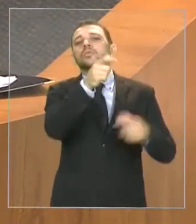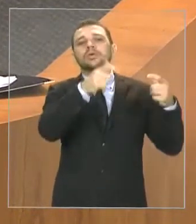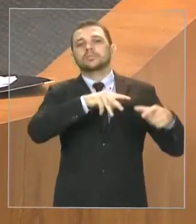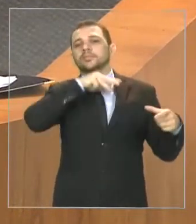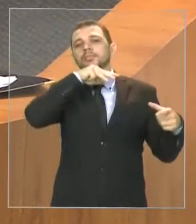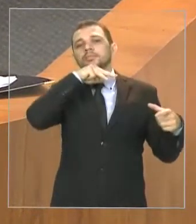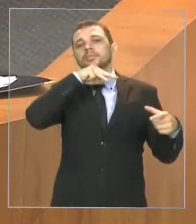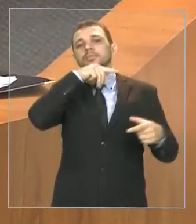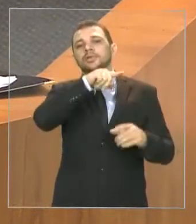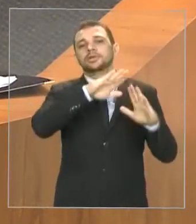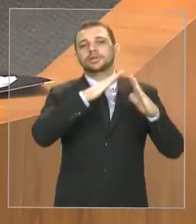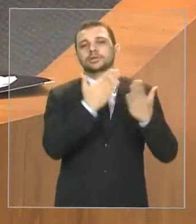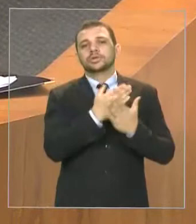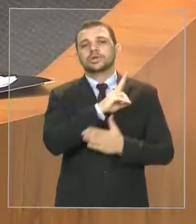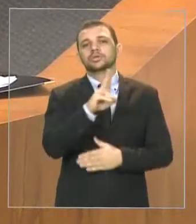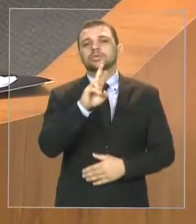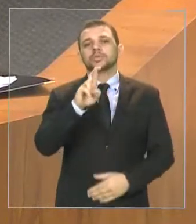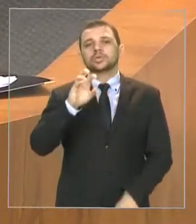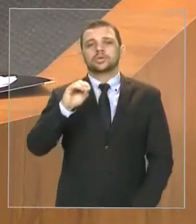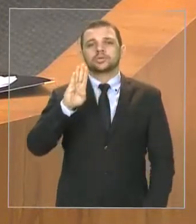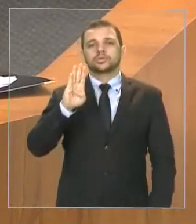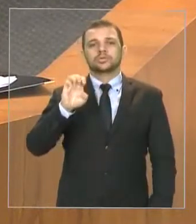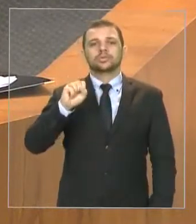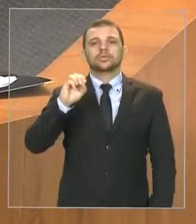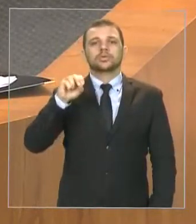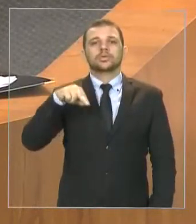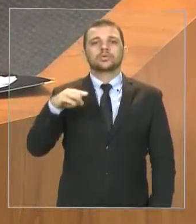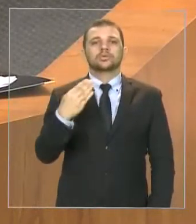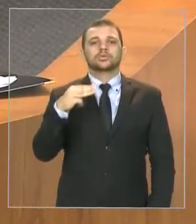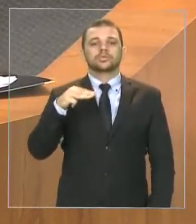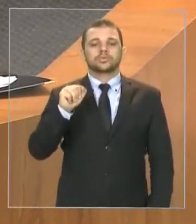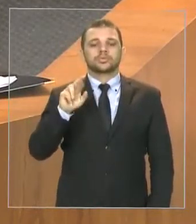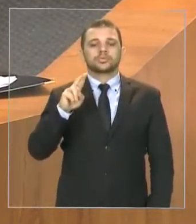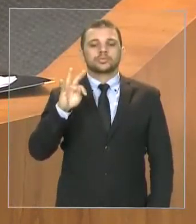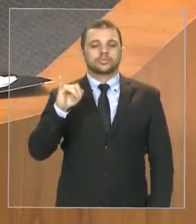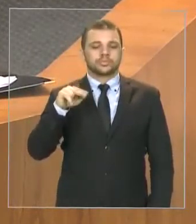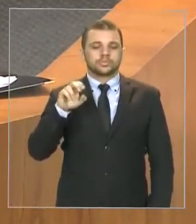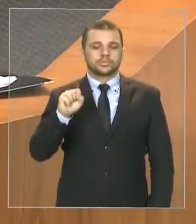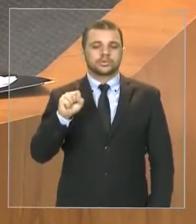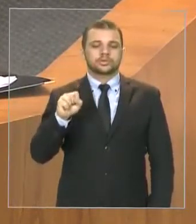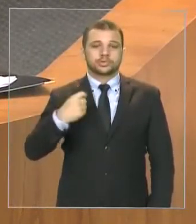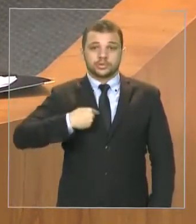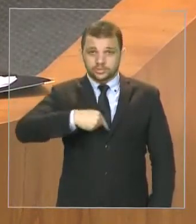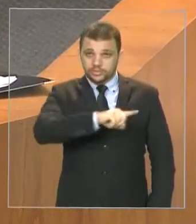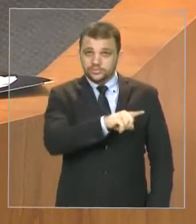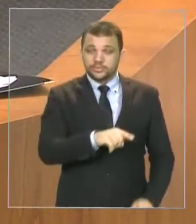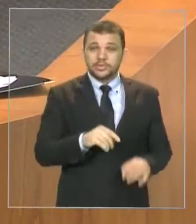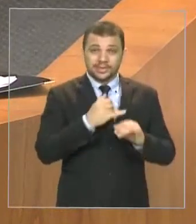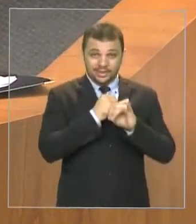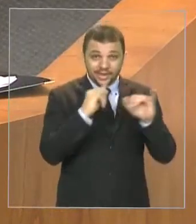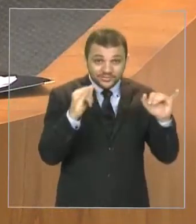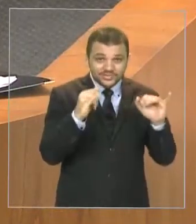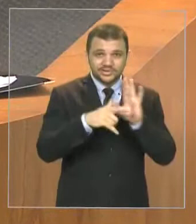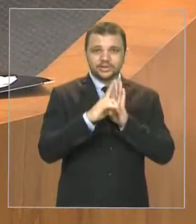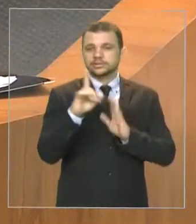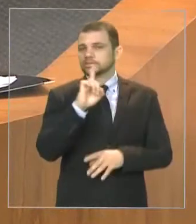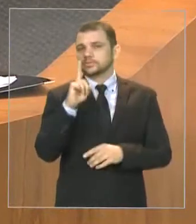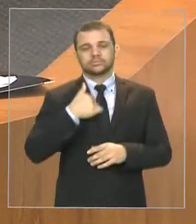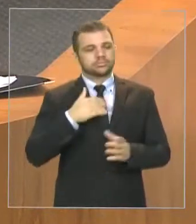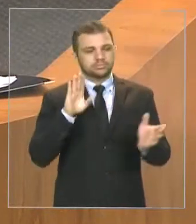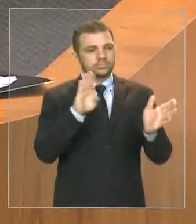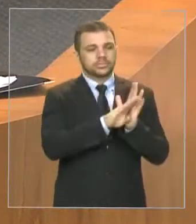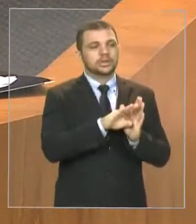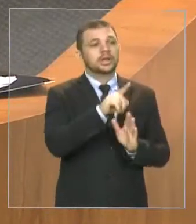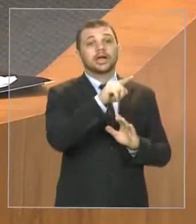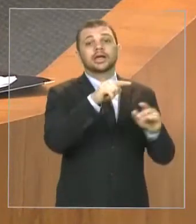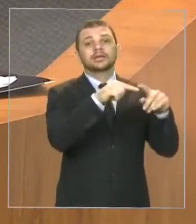Escola Estadual Robson Martins. E eu fui sem avisar. E chegando lá encontrei uma sala que não tem